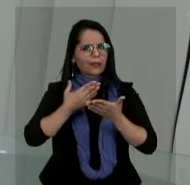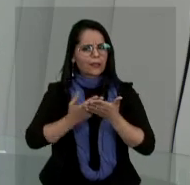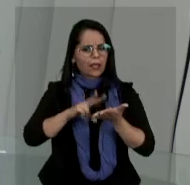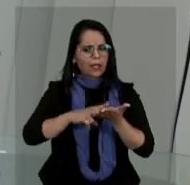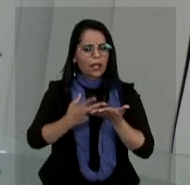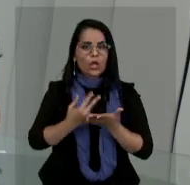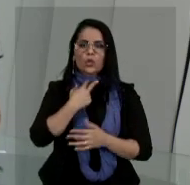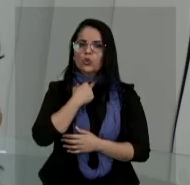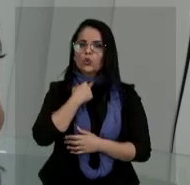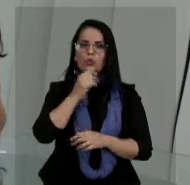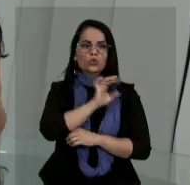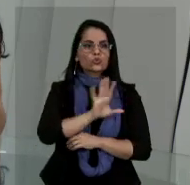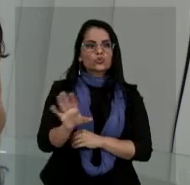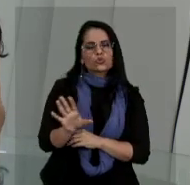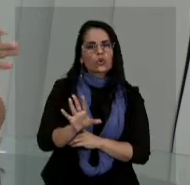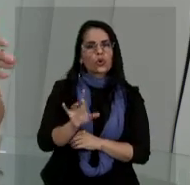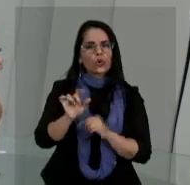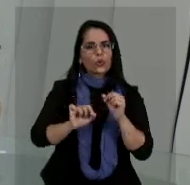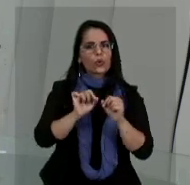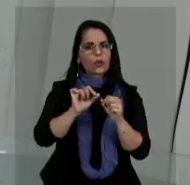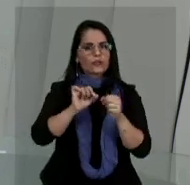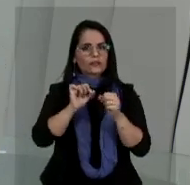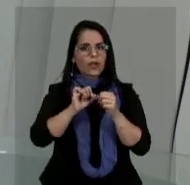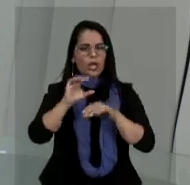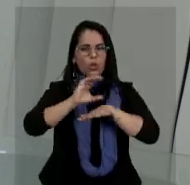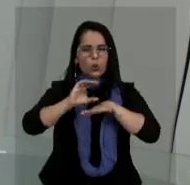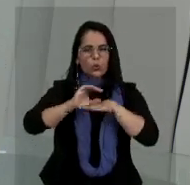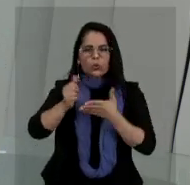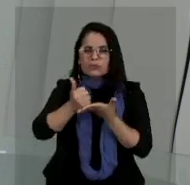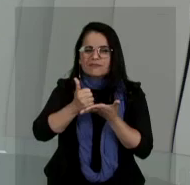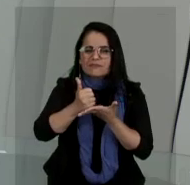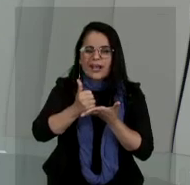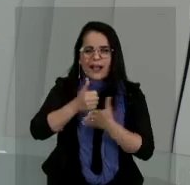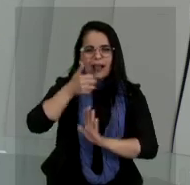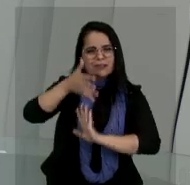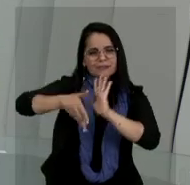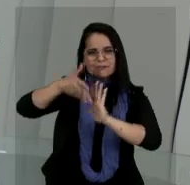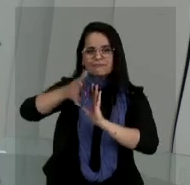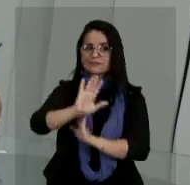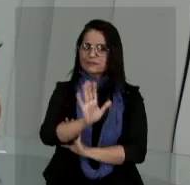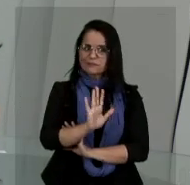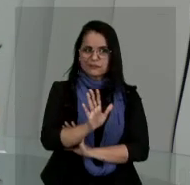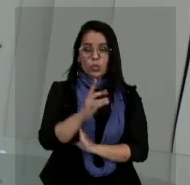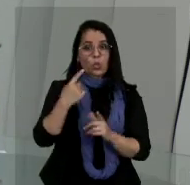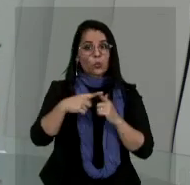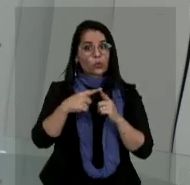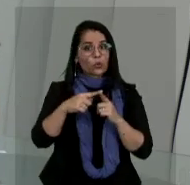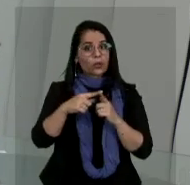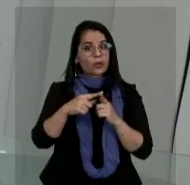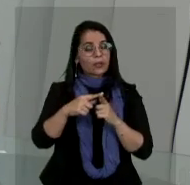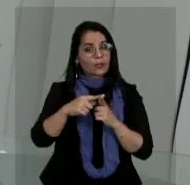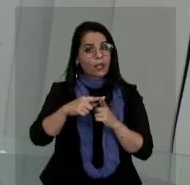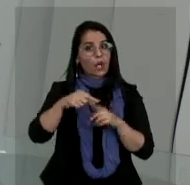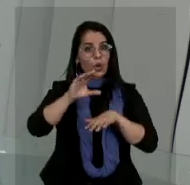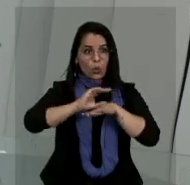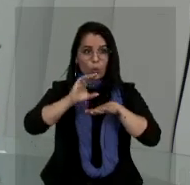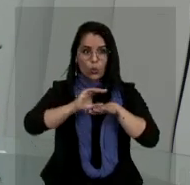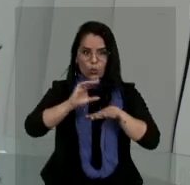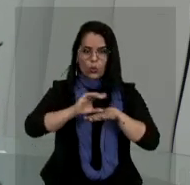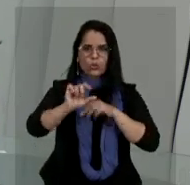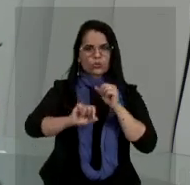não pode ser somente aquele que faz um cursinho básico da Libras. Né? Porque a Libras, o curso mesmo